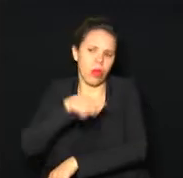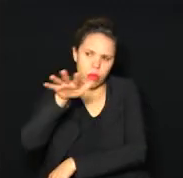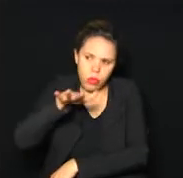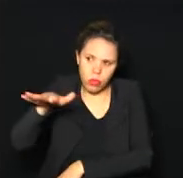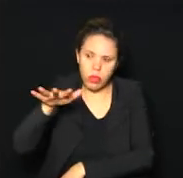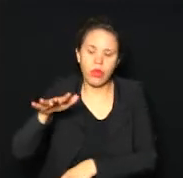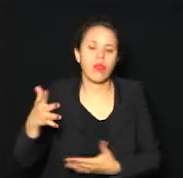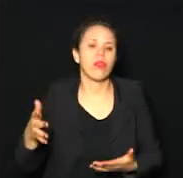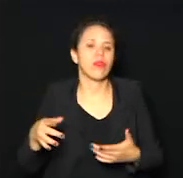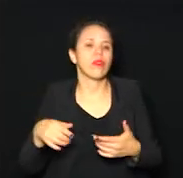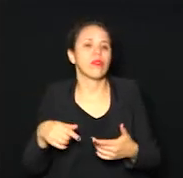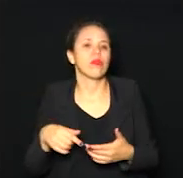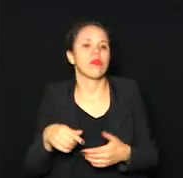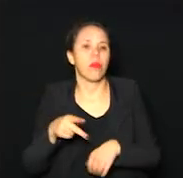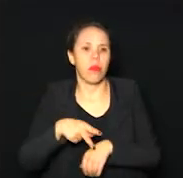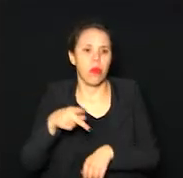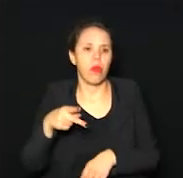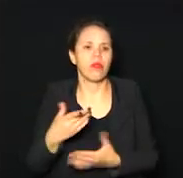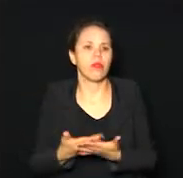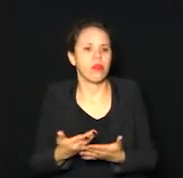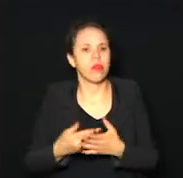da Unicamp, então a gente tem uma relação